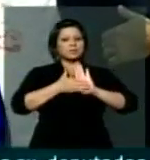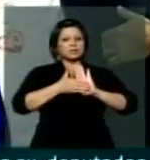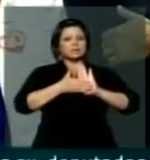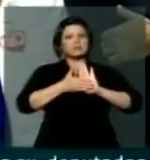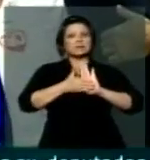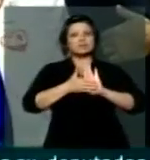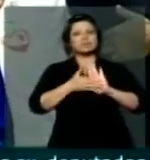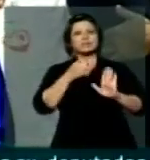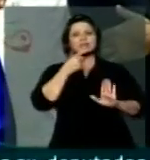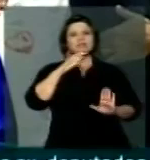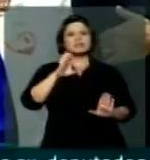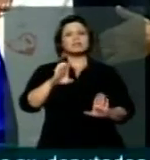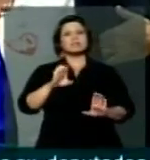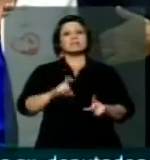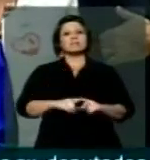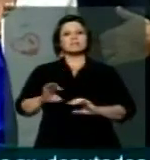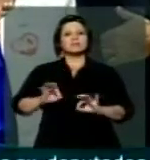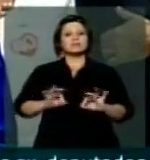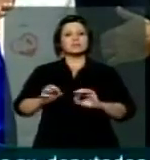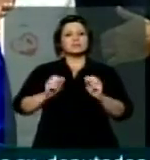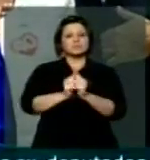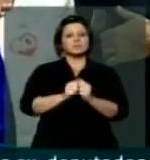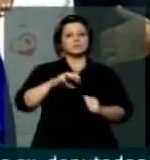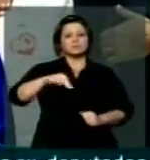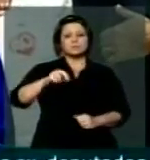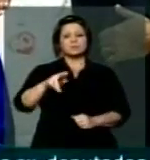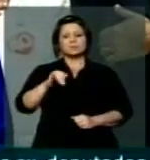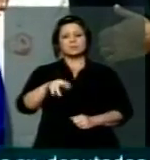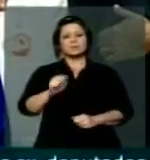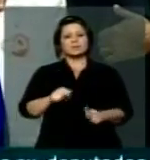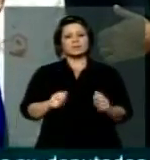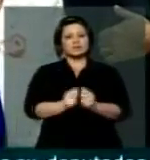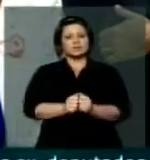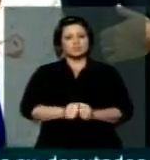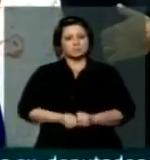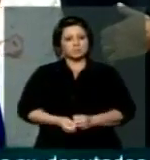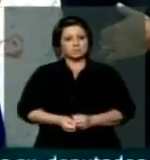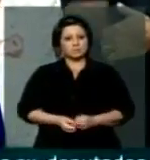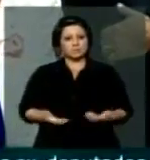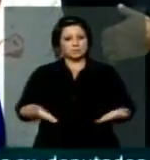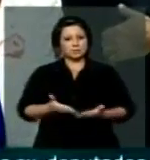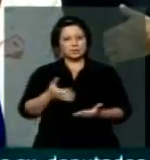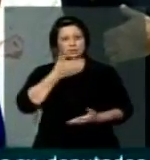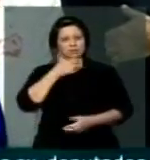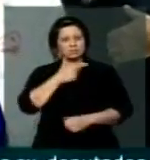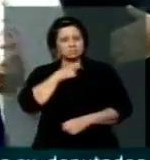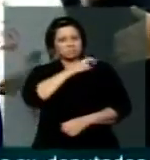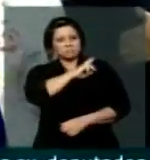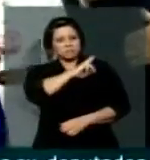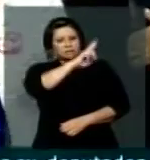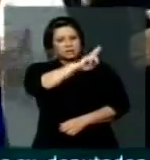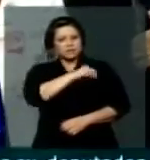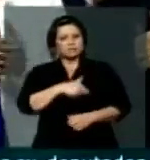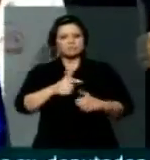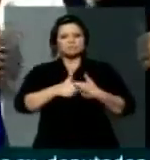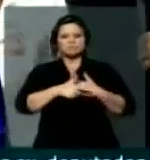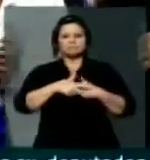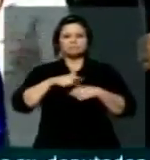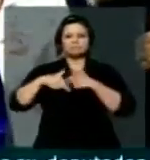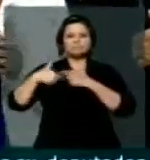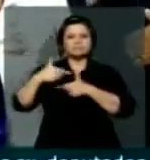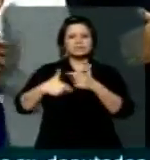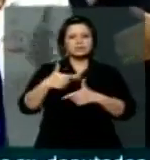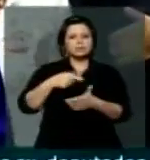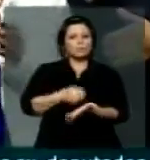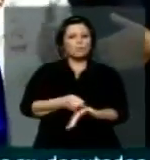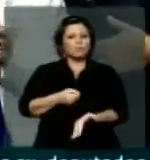de Eduardo Campos na chapa com Marina Silva, agora a nossa candidata. Esse é meu papel, esse é meu dever,